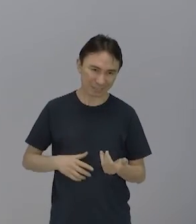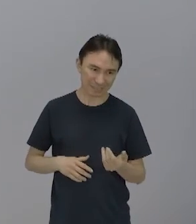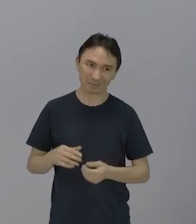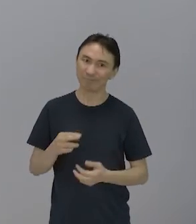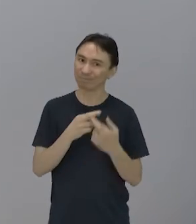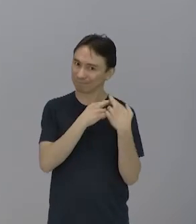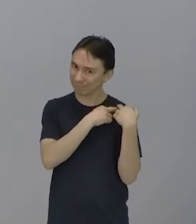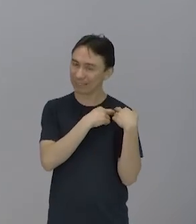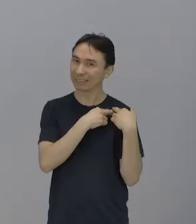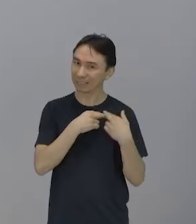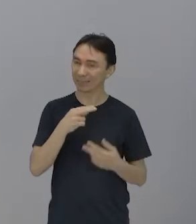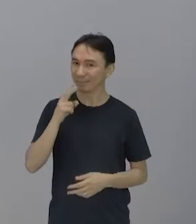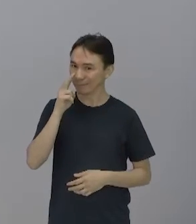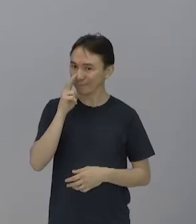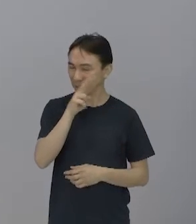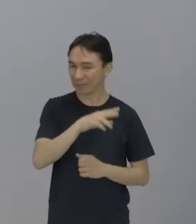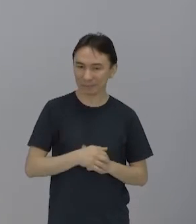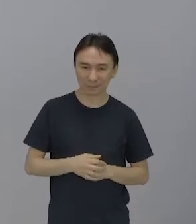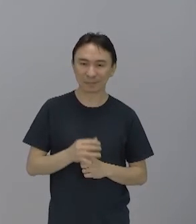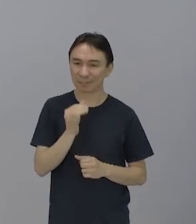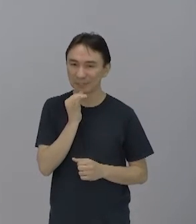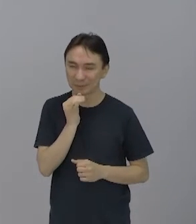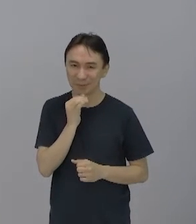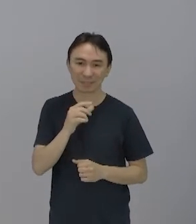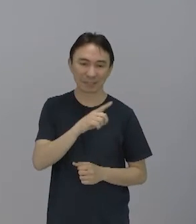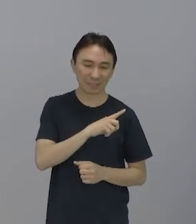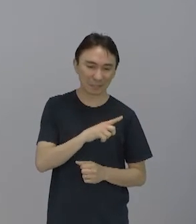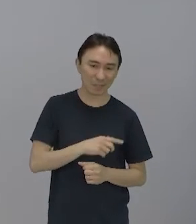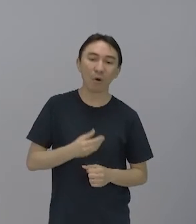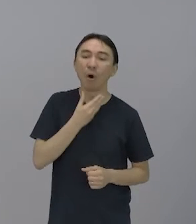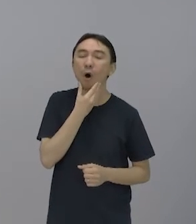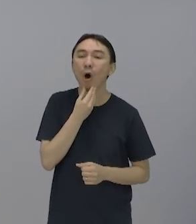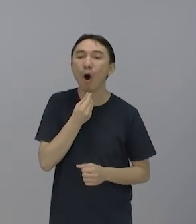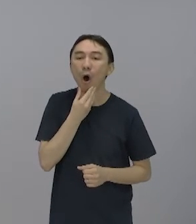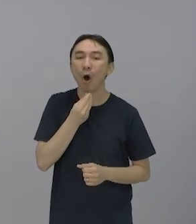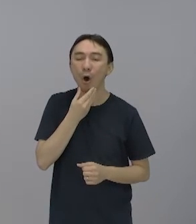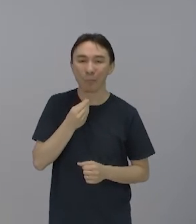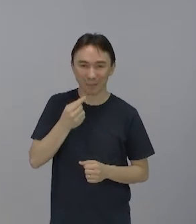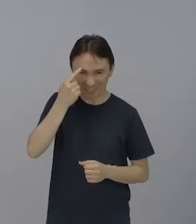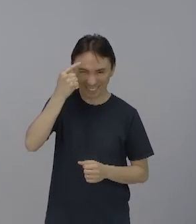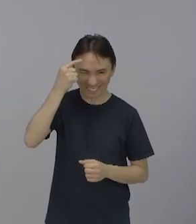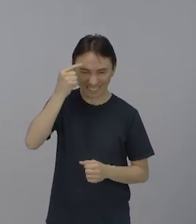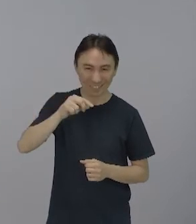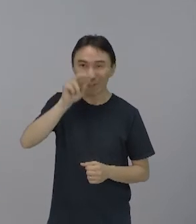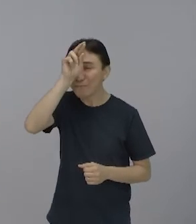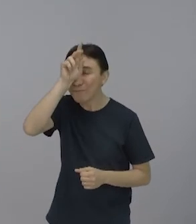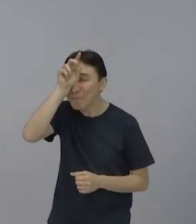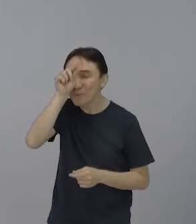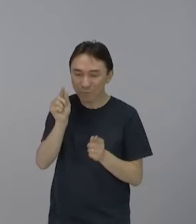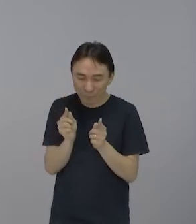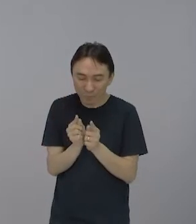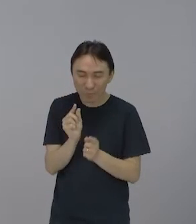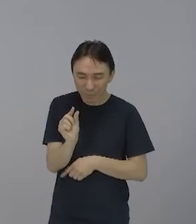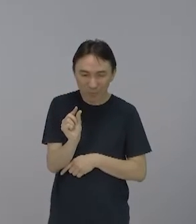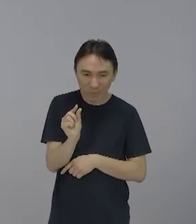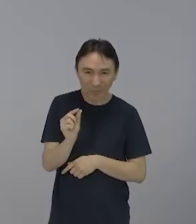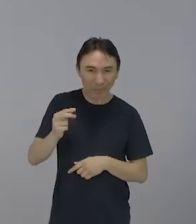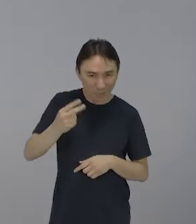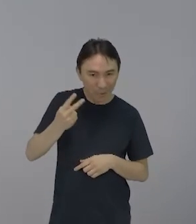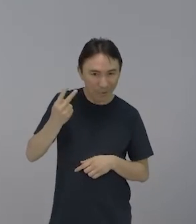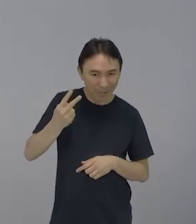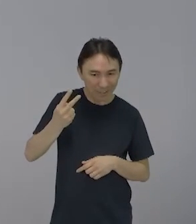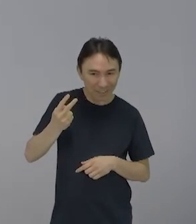do final do Homem-Formiga 2 lá, que ela fala assim, be careful with time, acho que era time vortex, uma coisa assim, e o tradutor